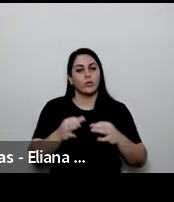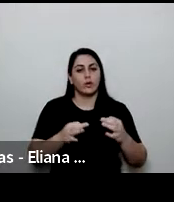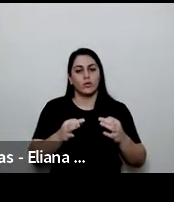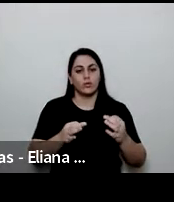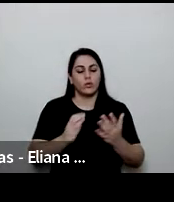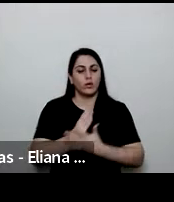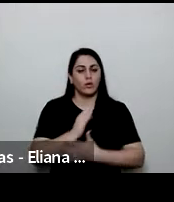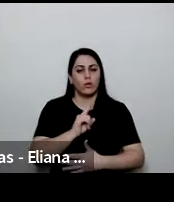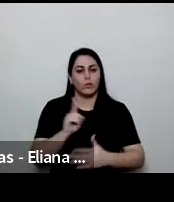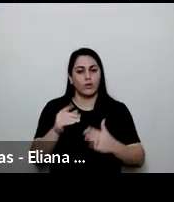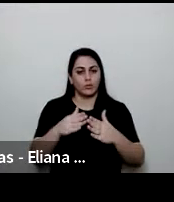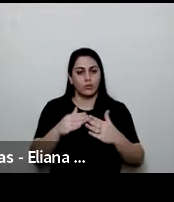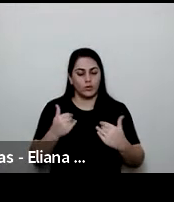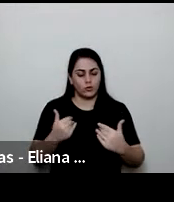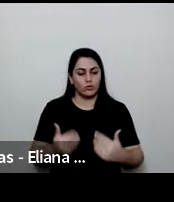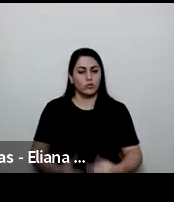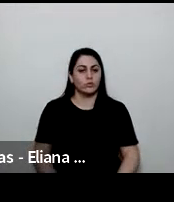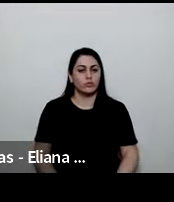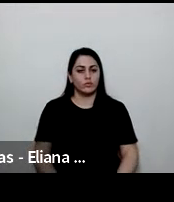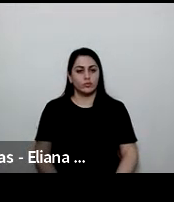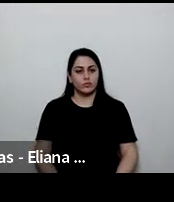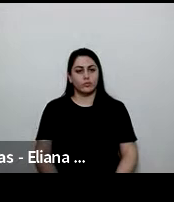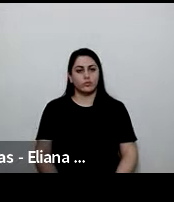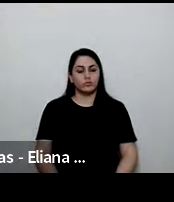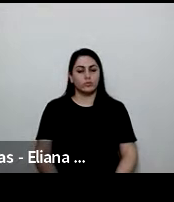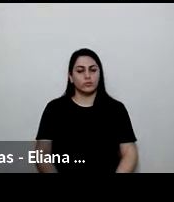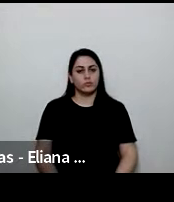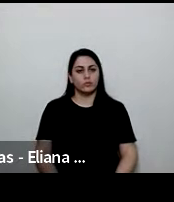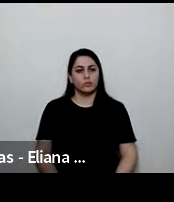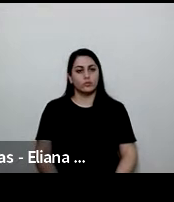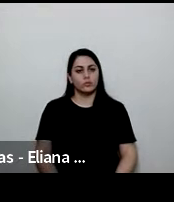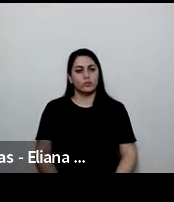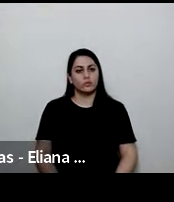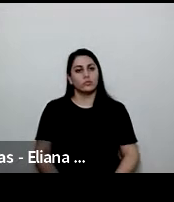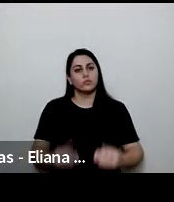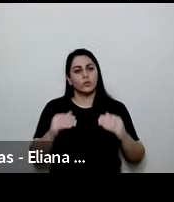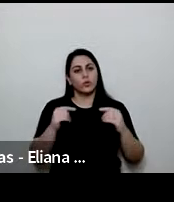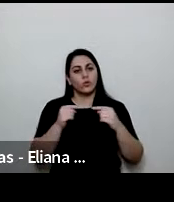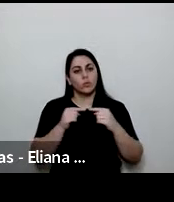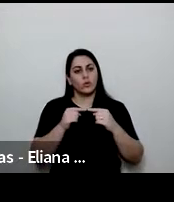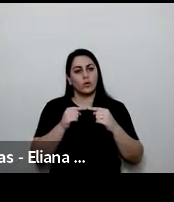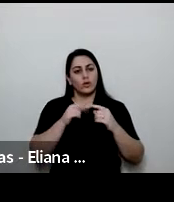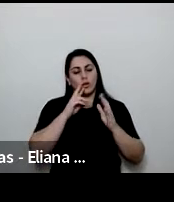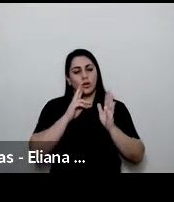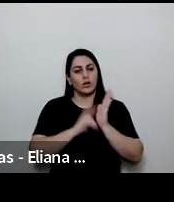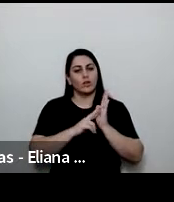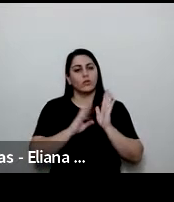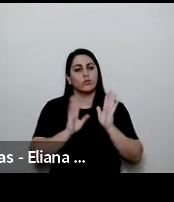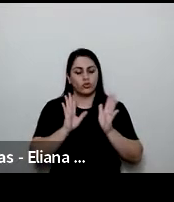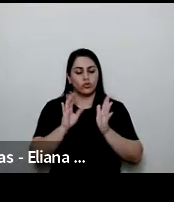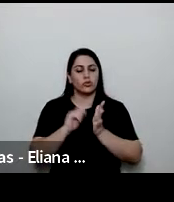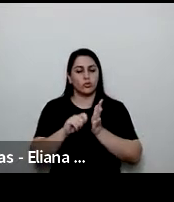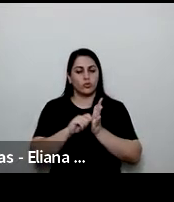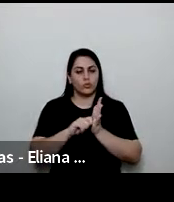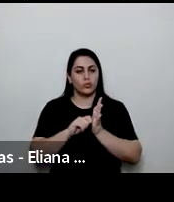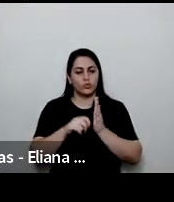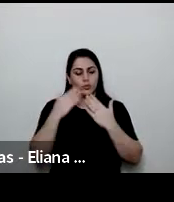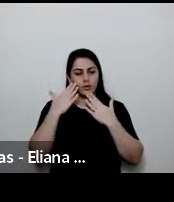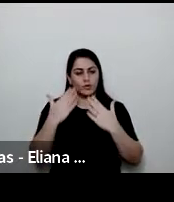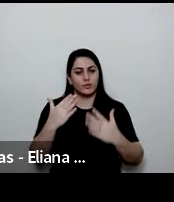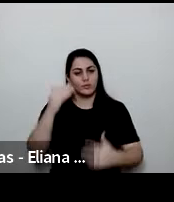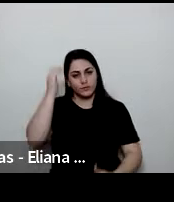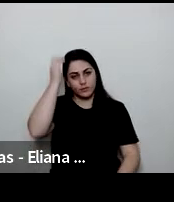representação a gente tá botasse nos termos do voto do relator ela já notou aqui Doutor André